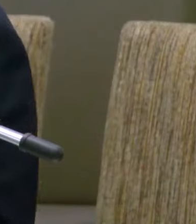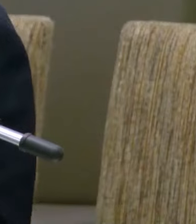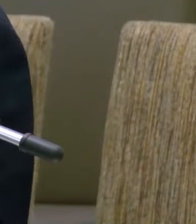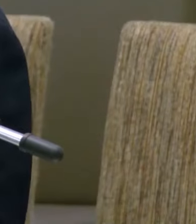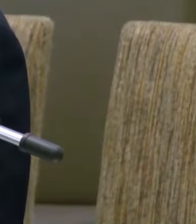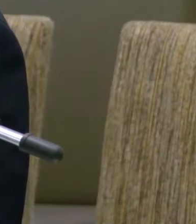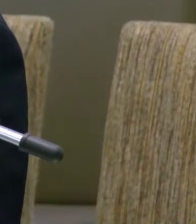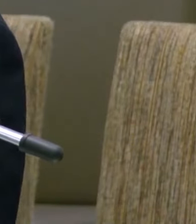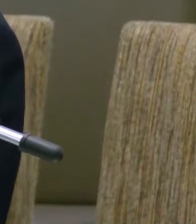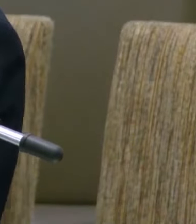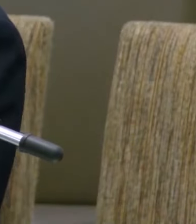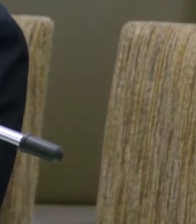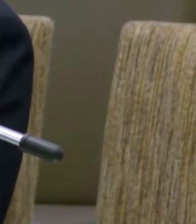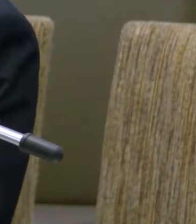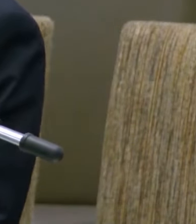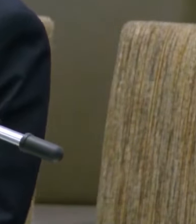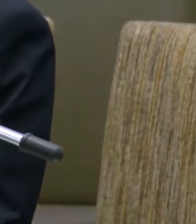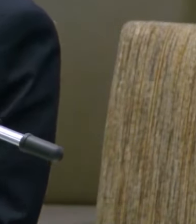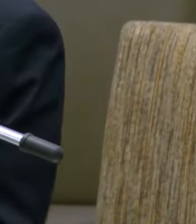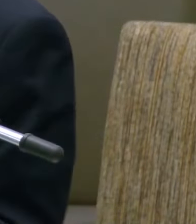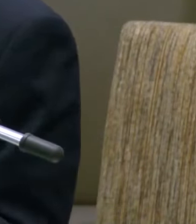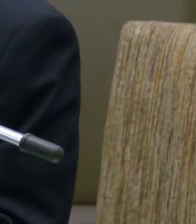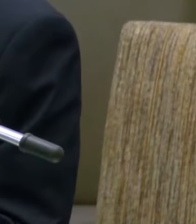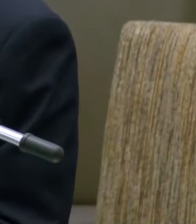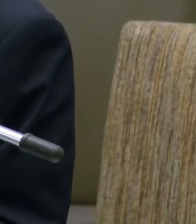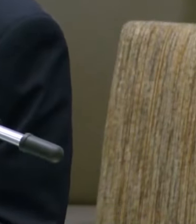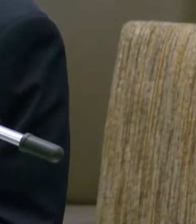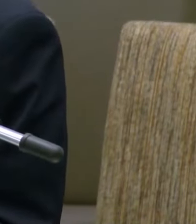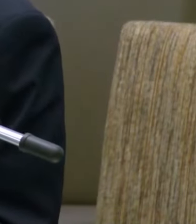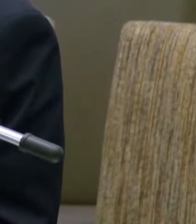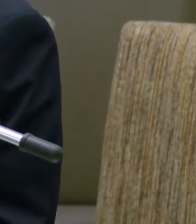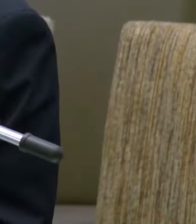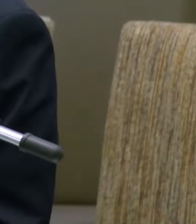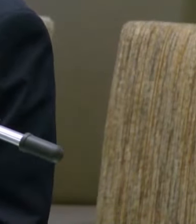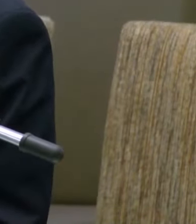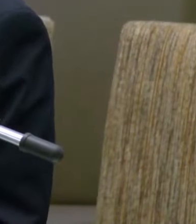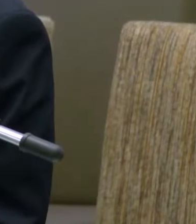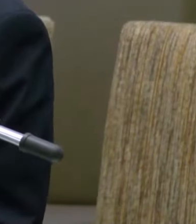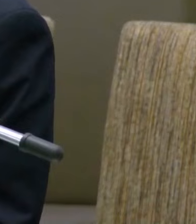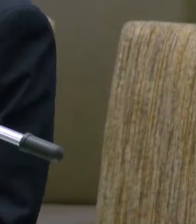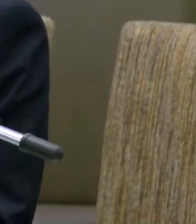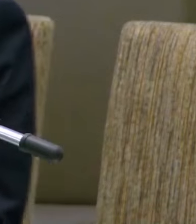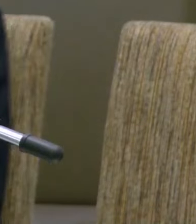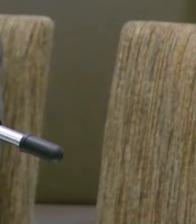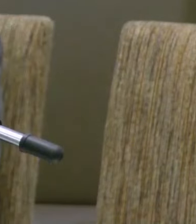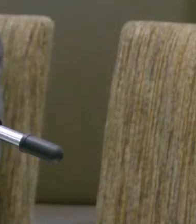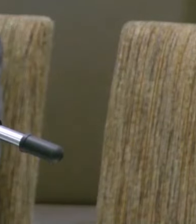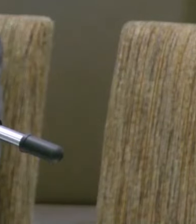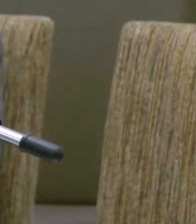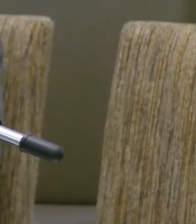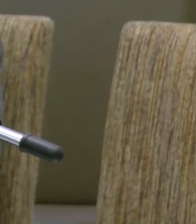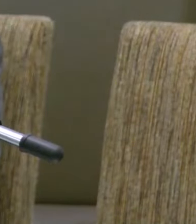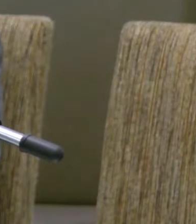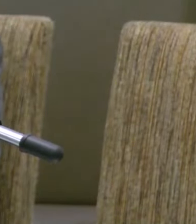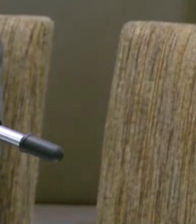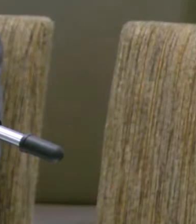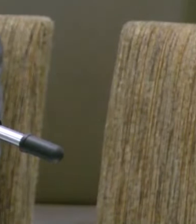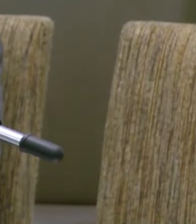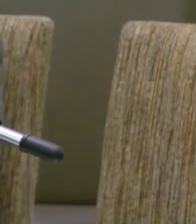reação no mundo espiritual. E isso aqui, irmãos, é bonito, porque